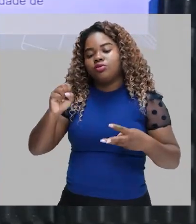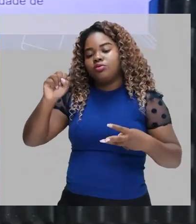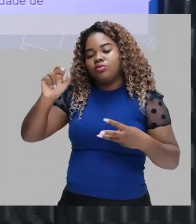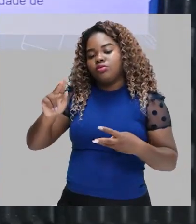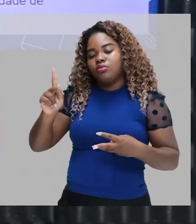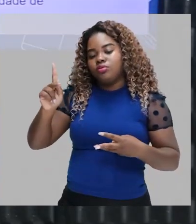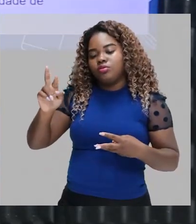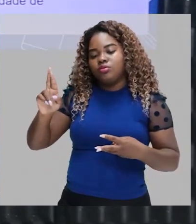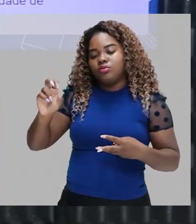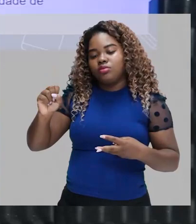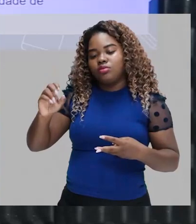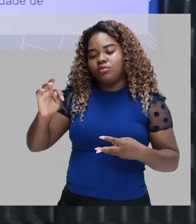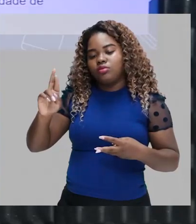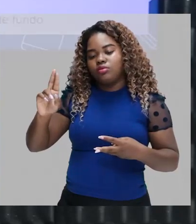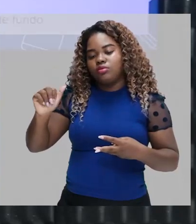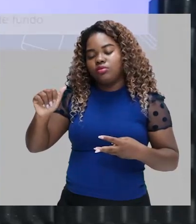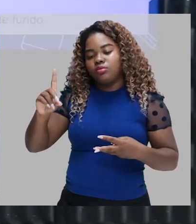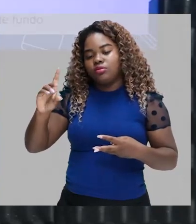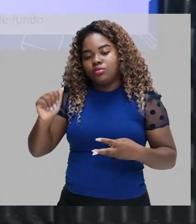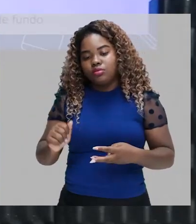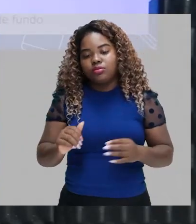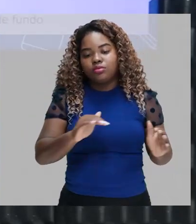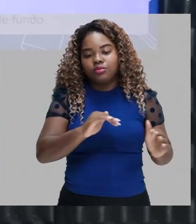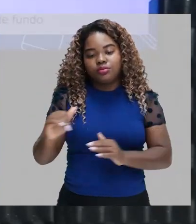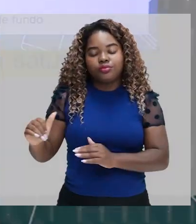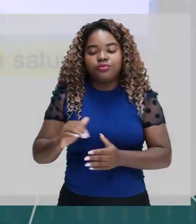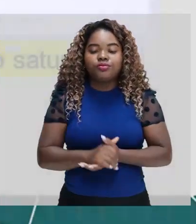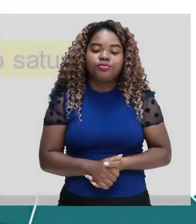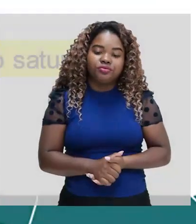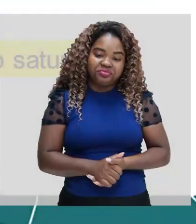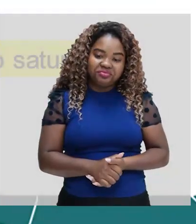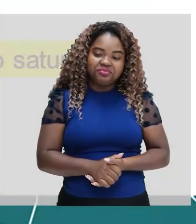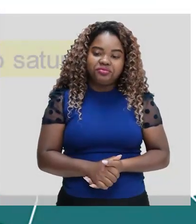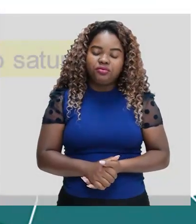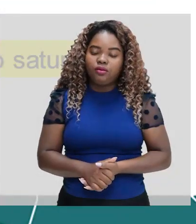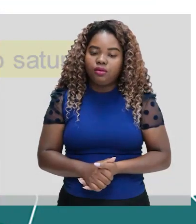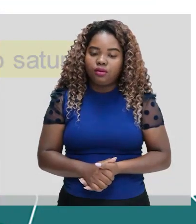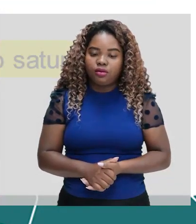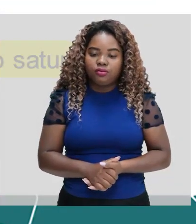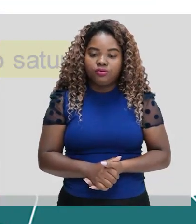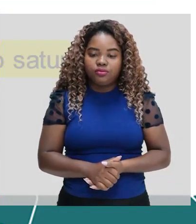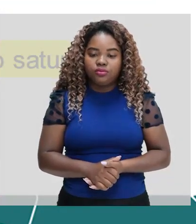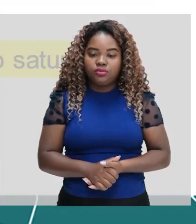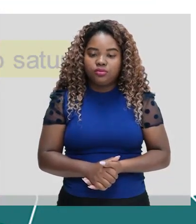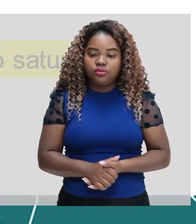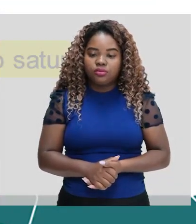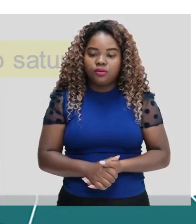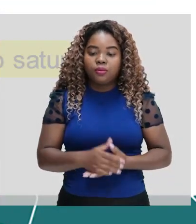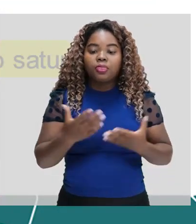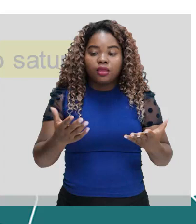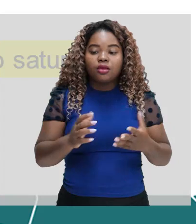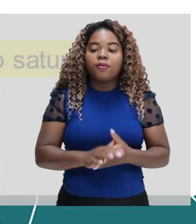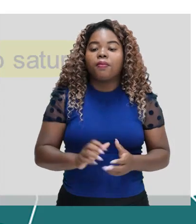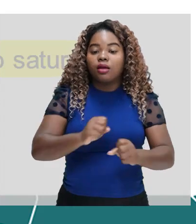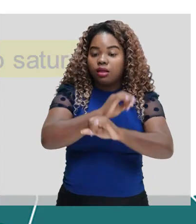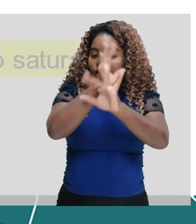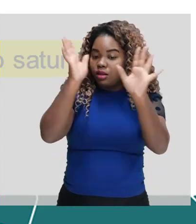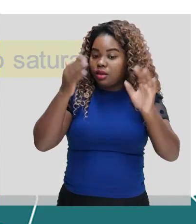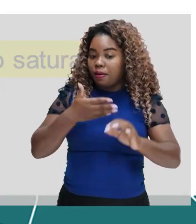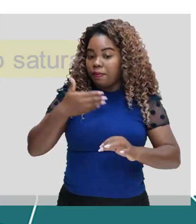supersaturada. Compreenderam, turminha? Bom, de forma assim mais didática, olha